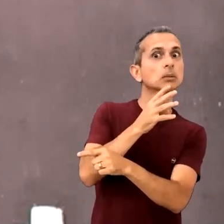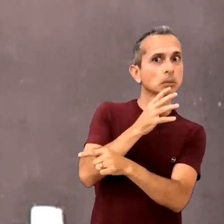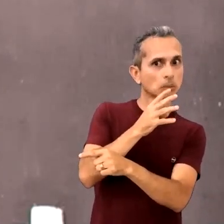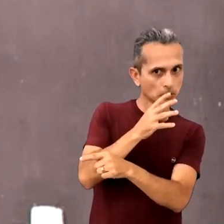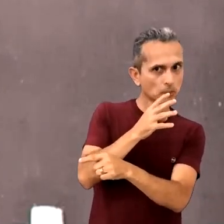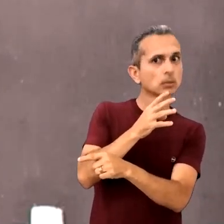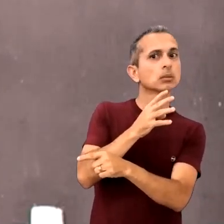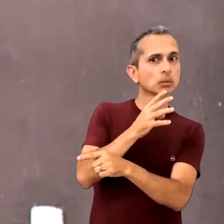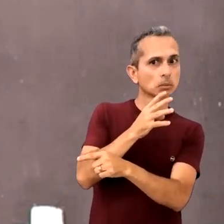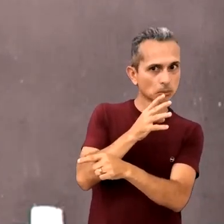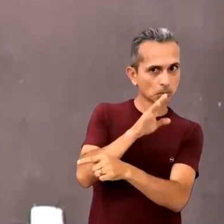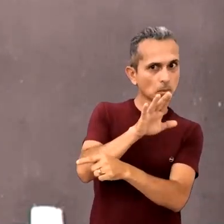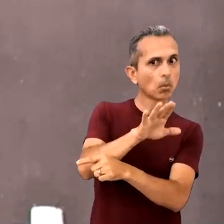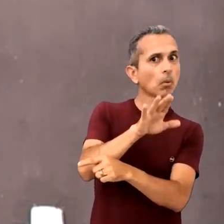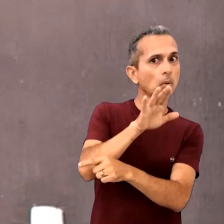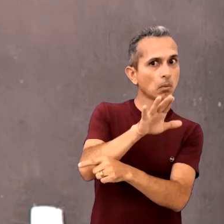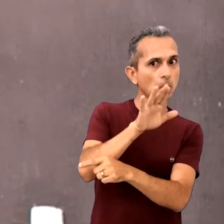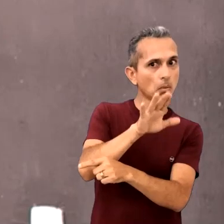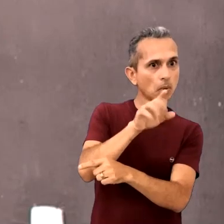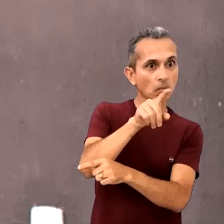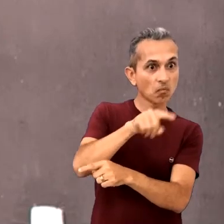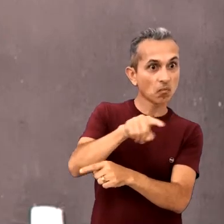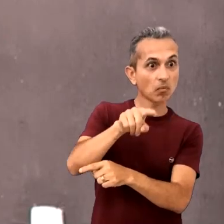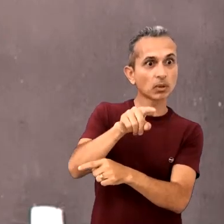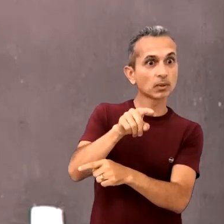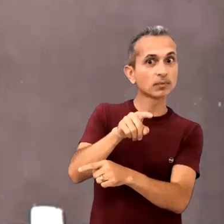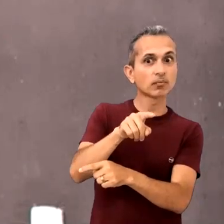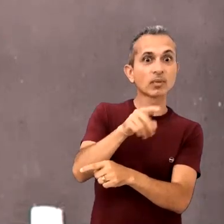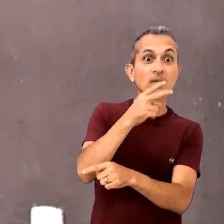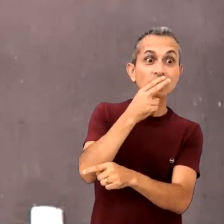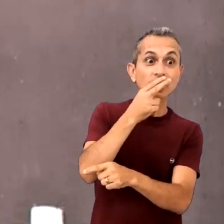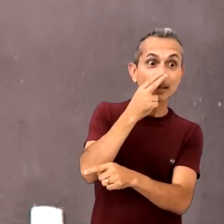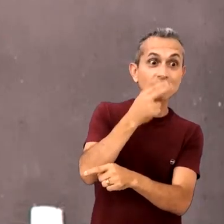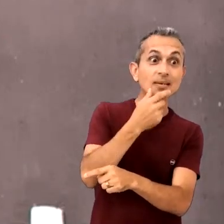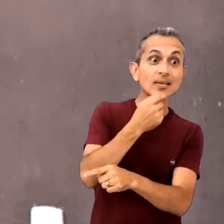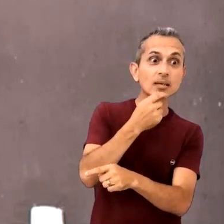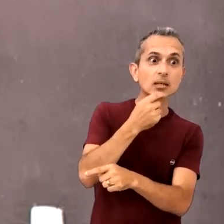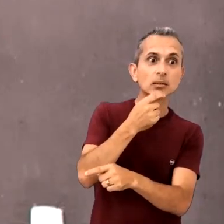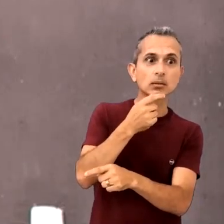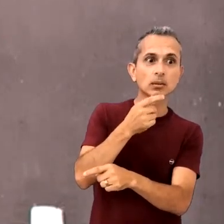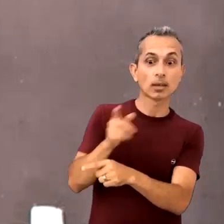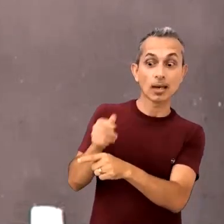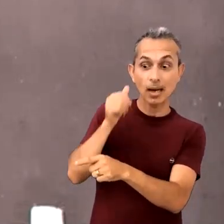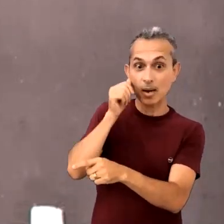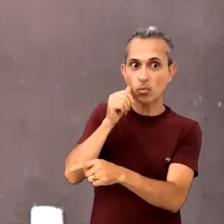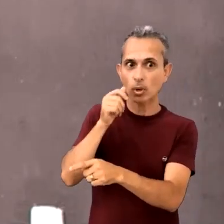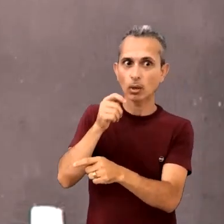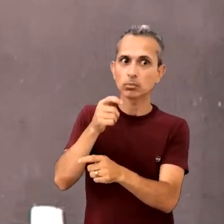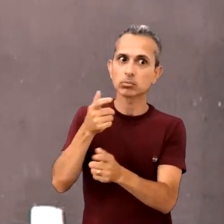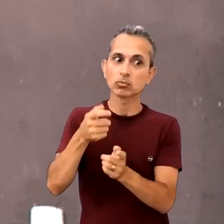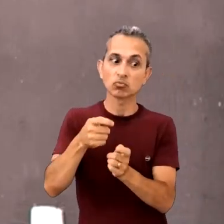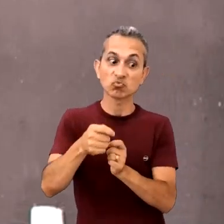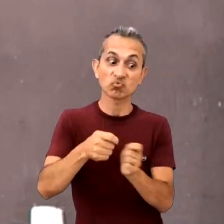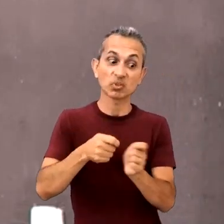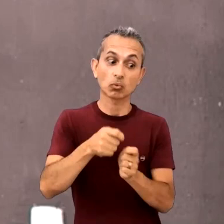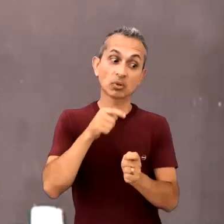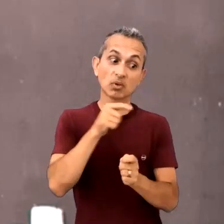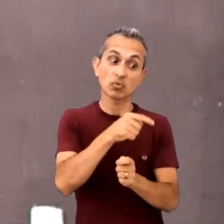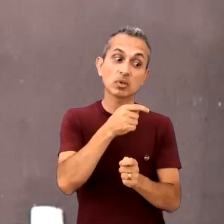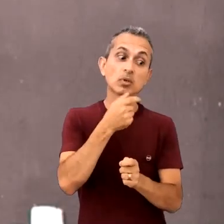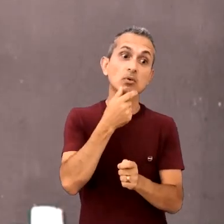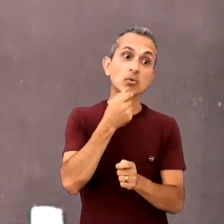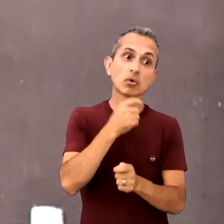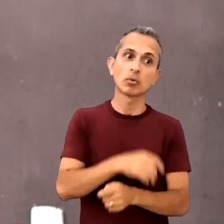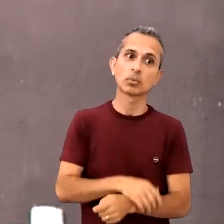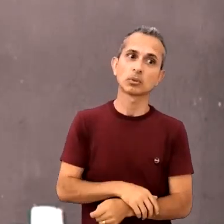se prepara, viu, meu velho? Você vai ser dominado. E você vai ser dominado por meio da sensualidade, por meio de um bocado de